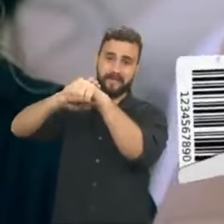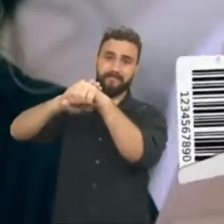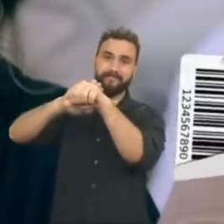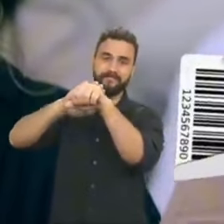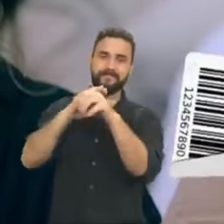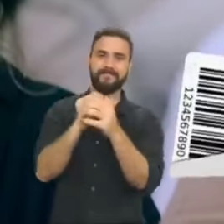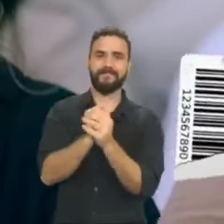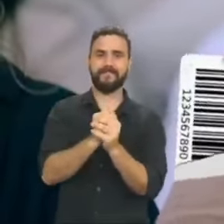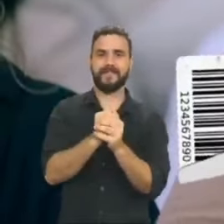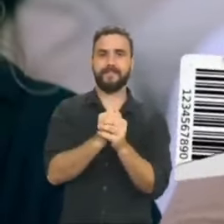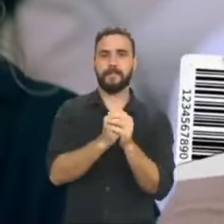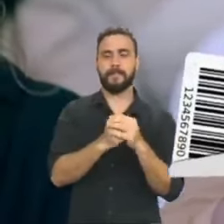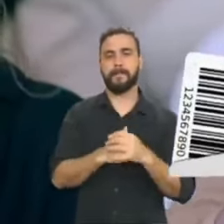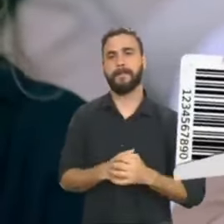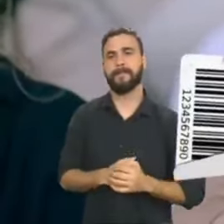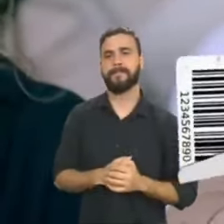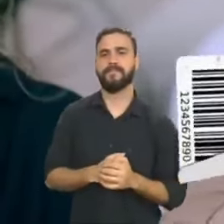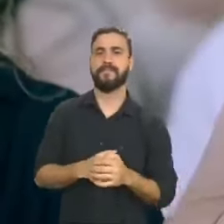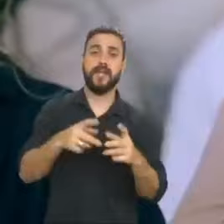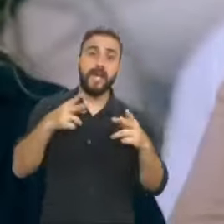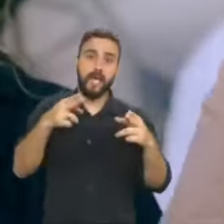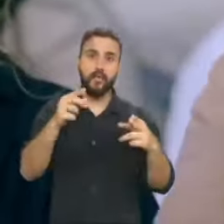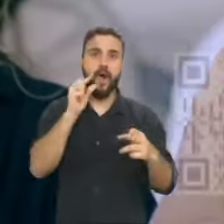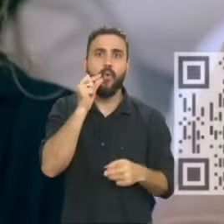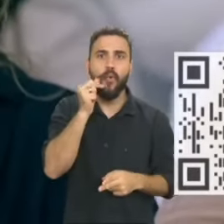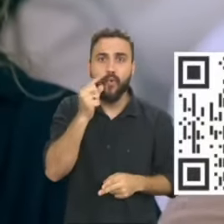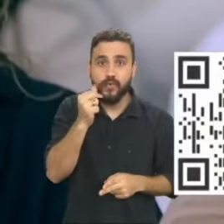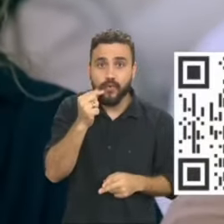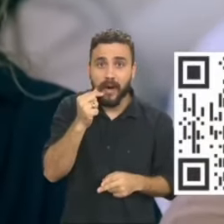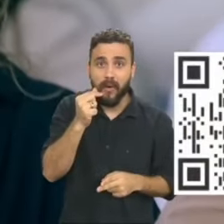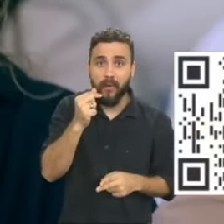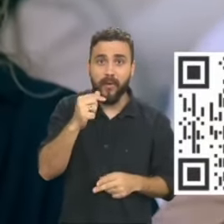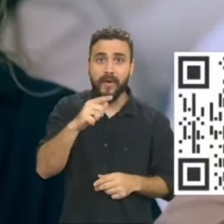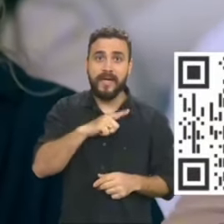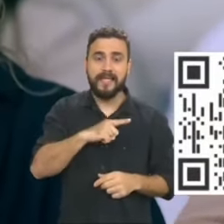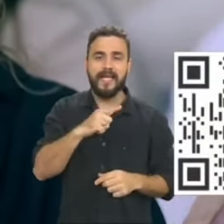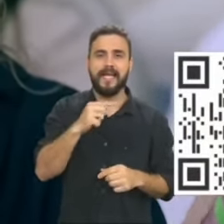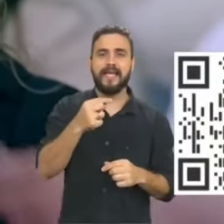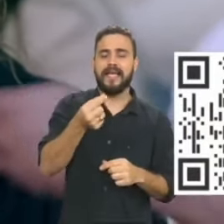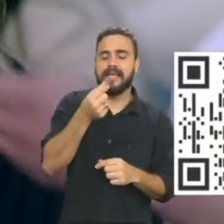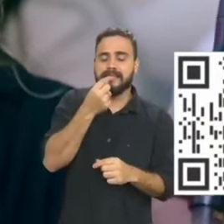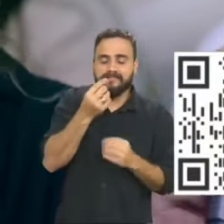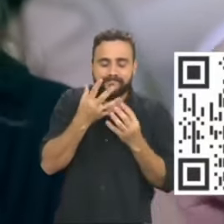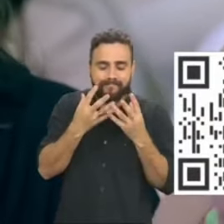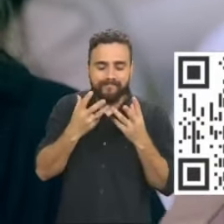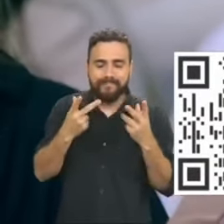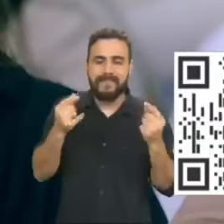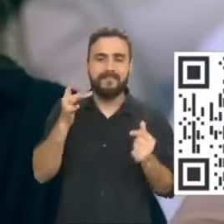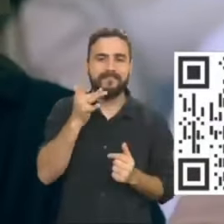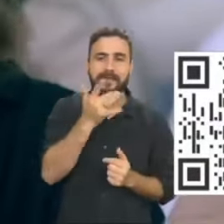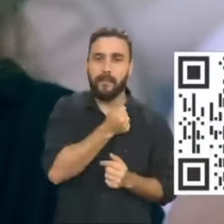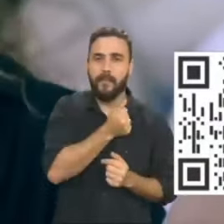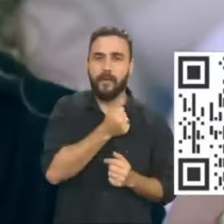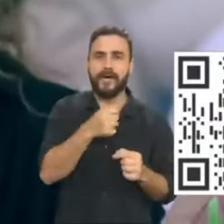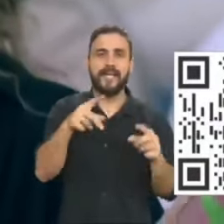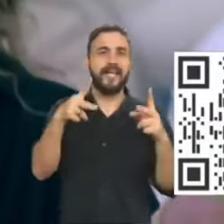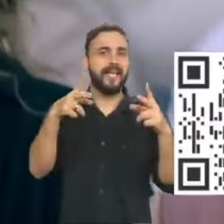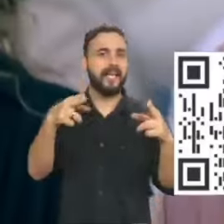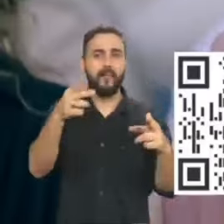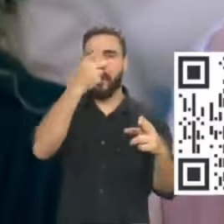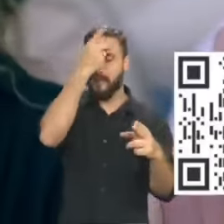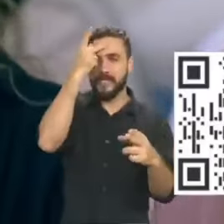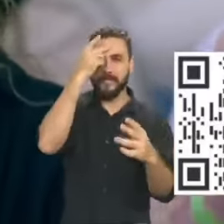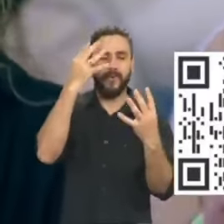pode perder o sabor, uma lâmpada deve estar bem posicionada. Então, louvado seja Deus por cada uma dessas iniciativas que